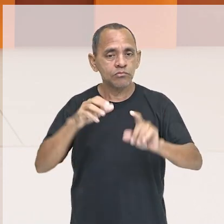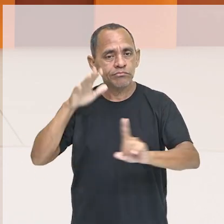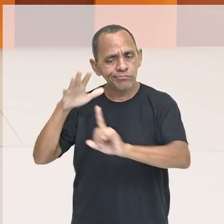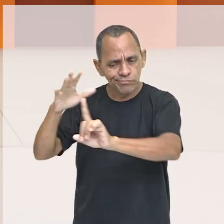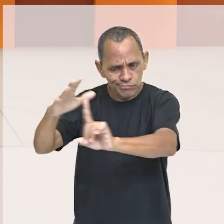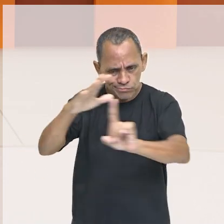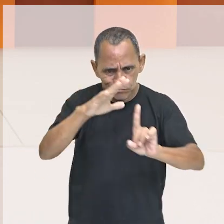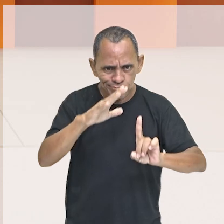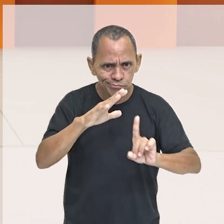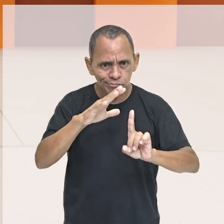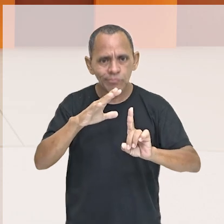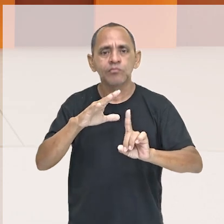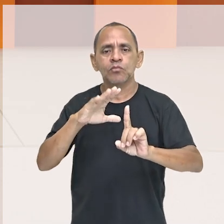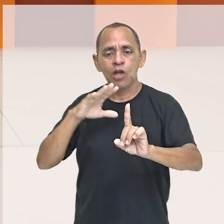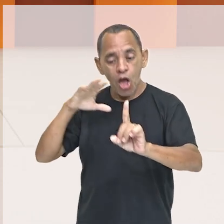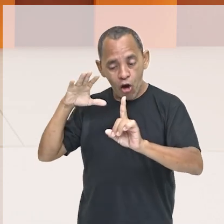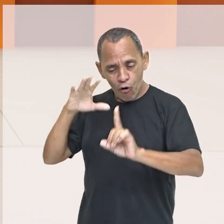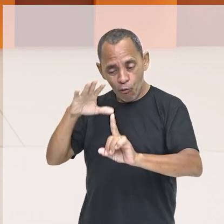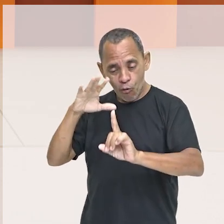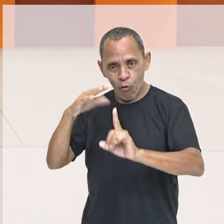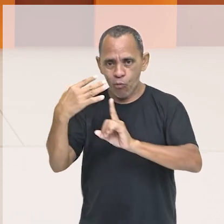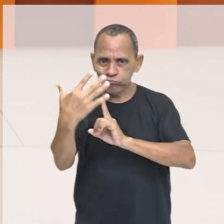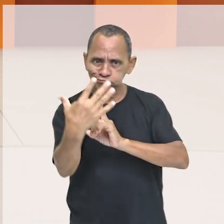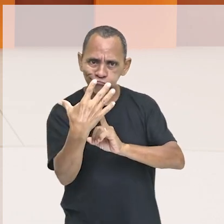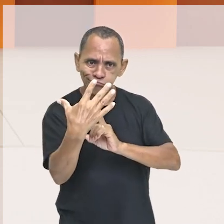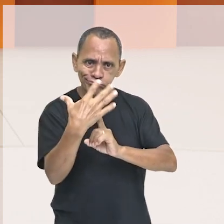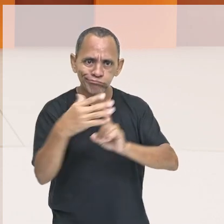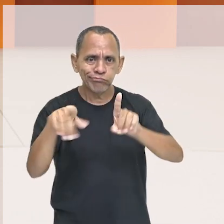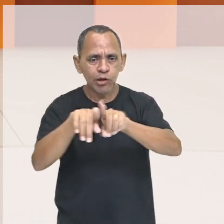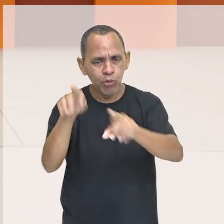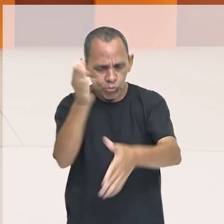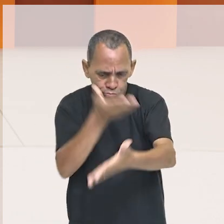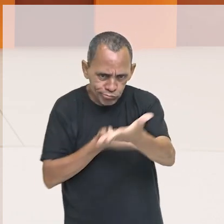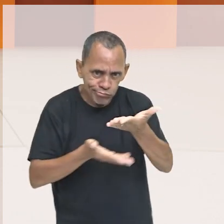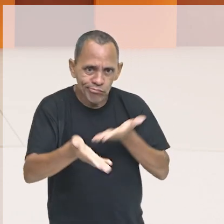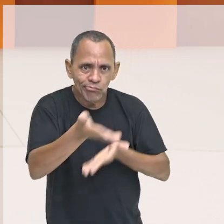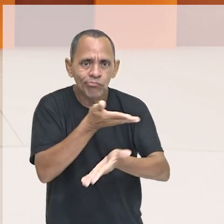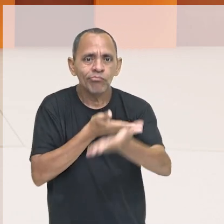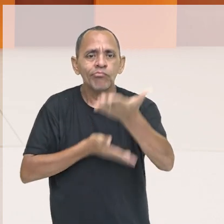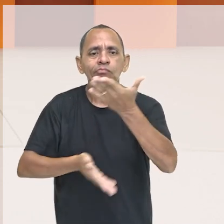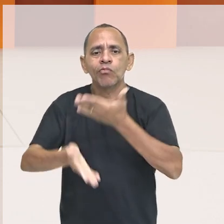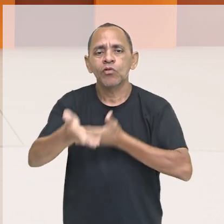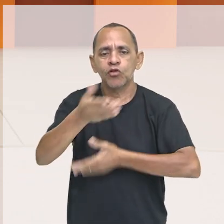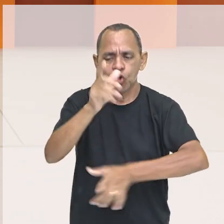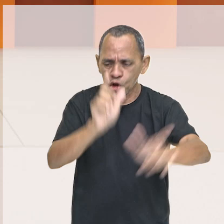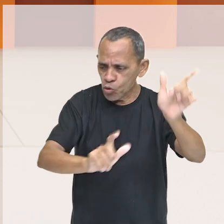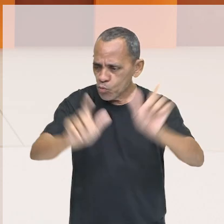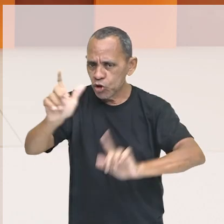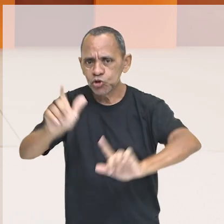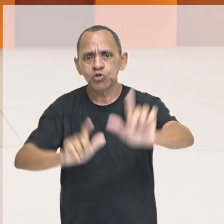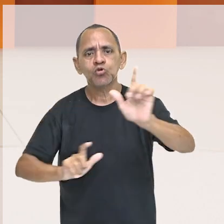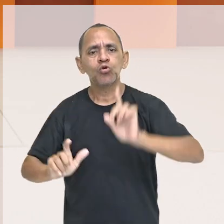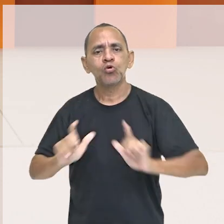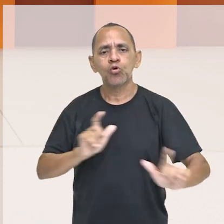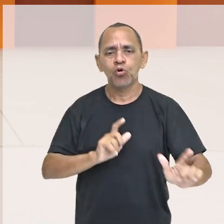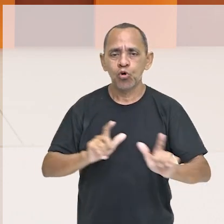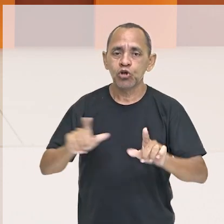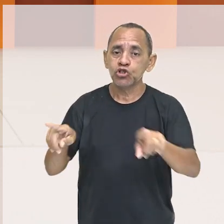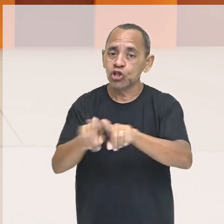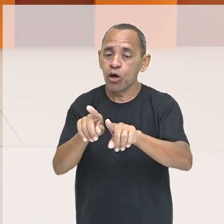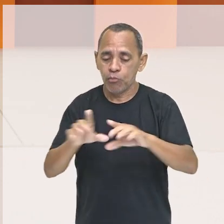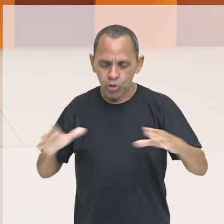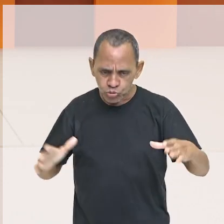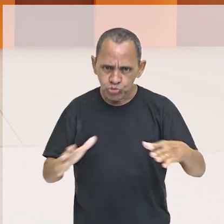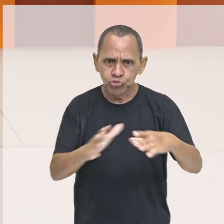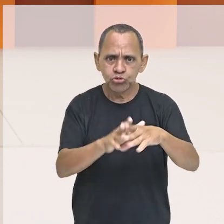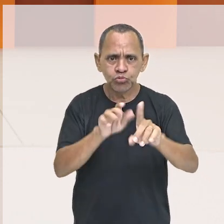influências recíprocas desenvolvidas entre os indivíduos e entre estes e os grupos sociais.